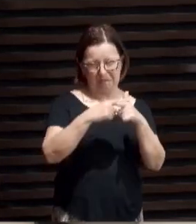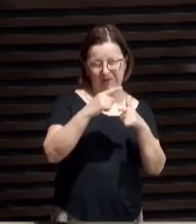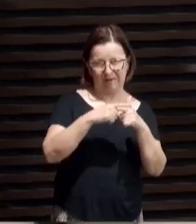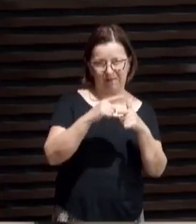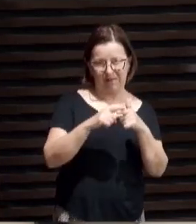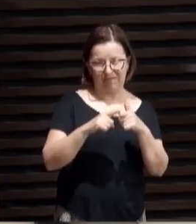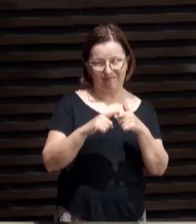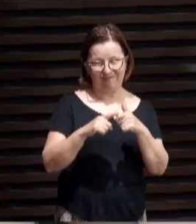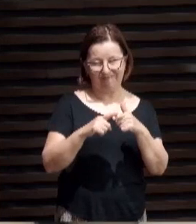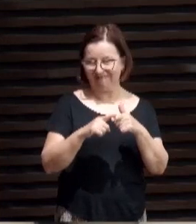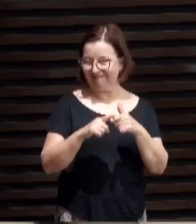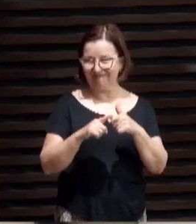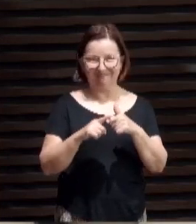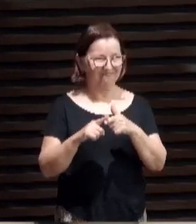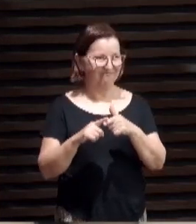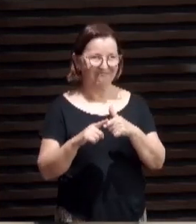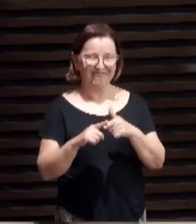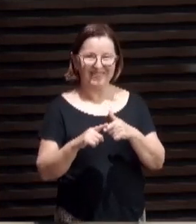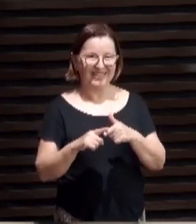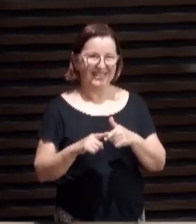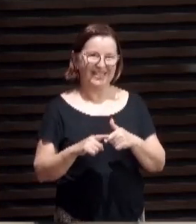sempre com palavras,